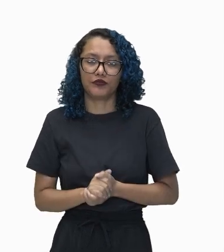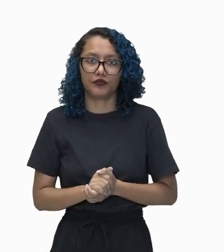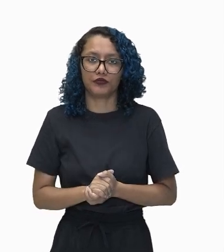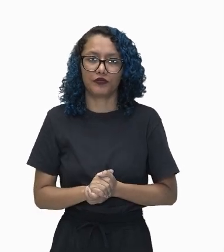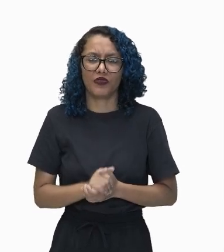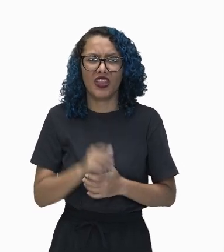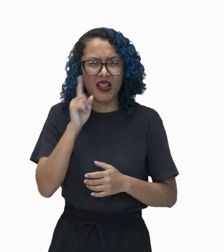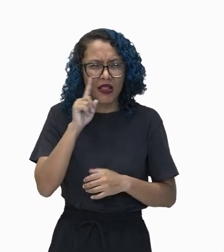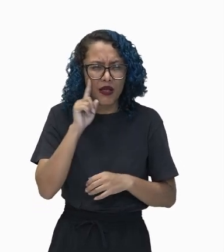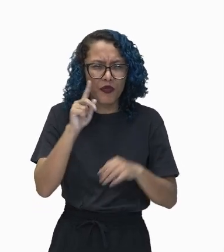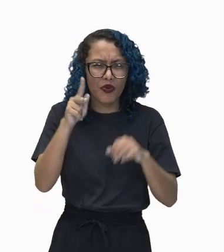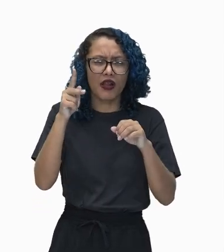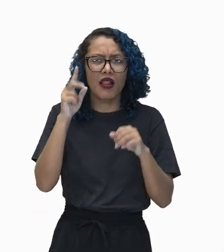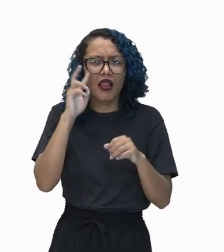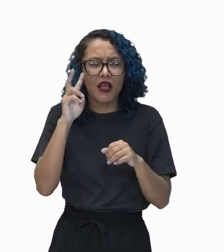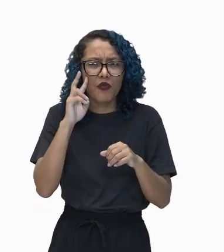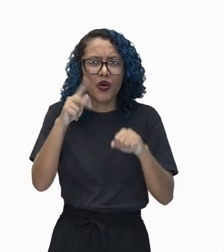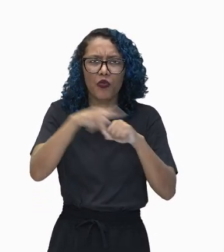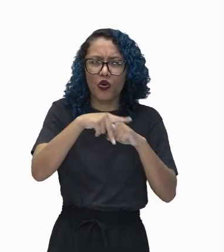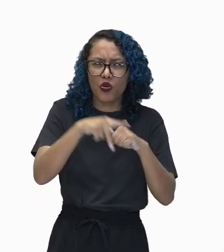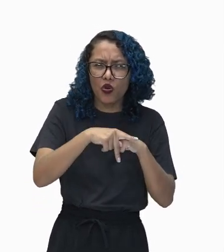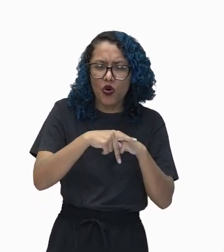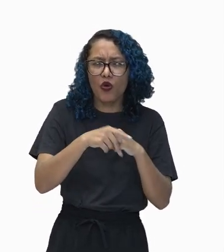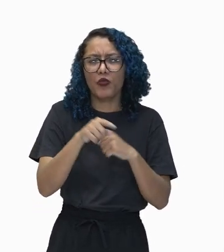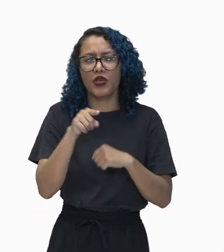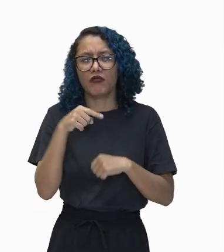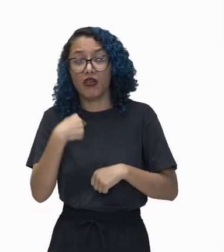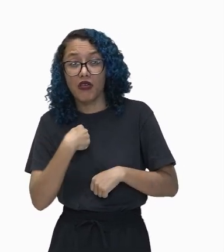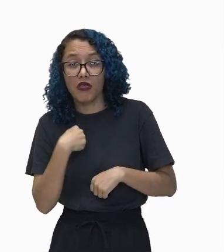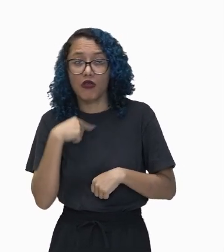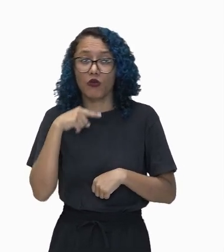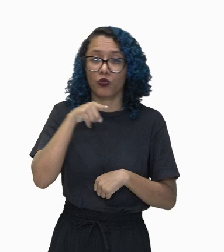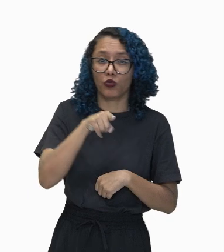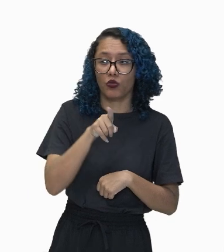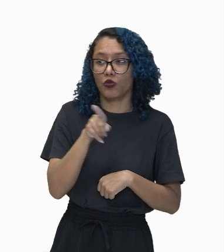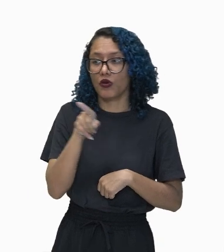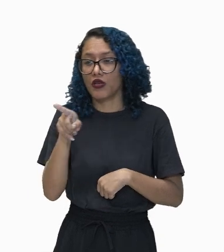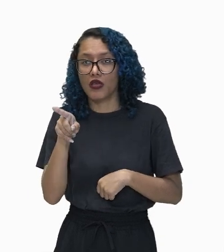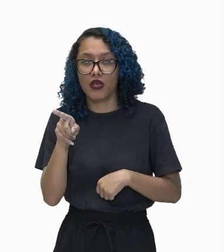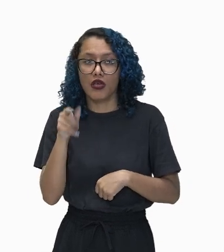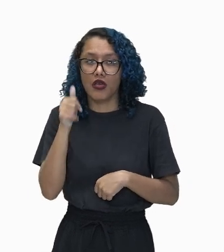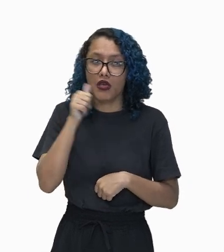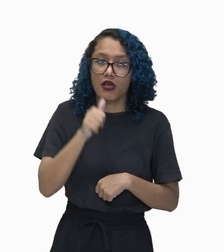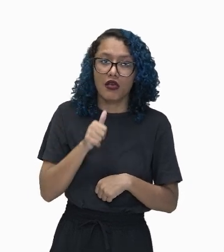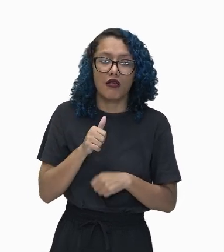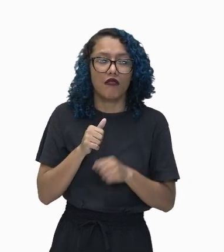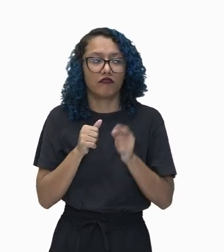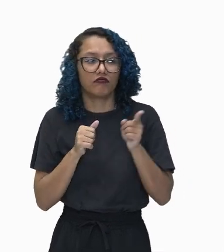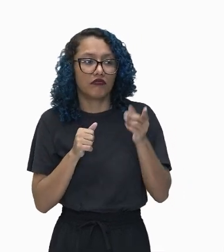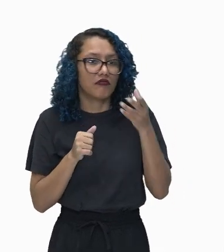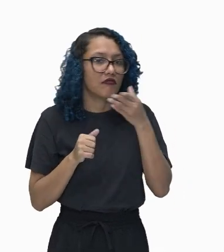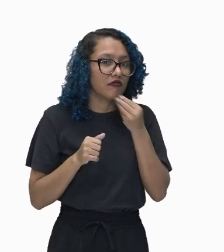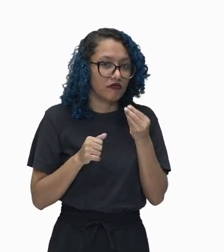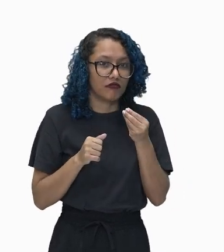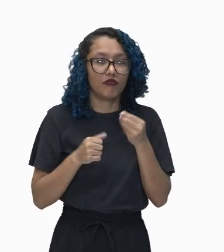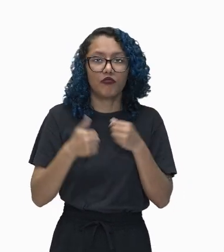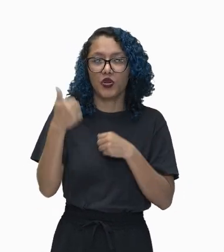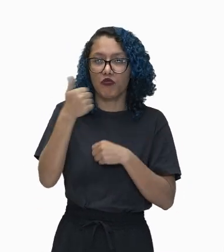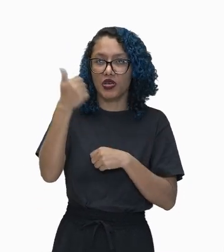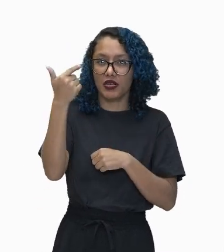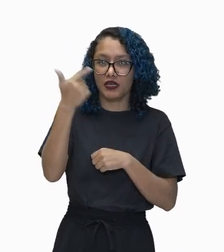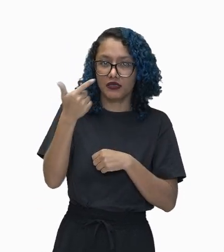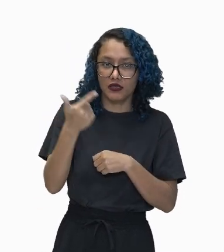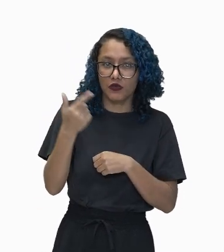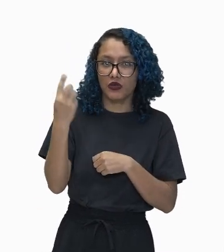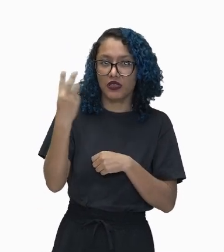dos pronomes? Pronome do caso reto? Eu, tu, ele ou ela, primeira, segunda e terceira pessoa.